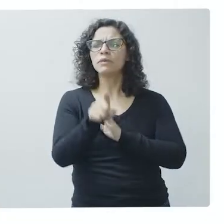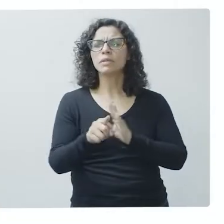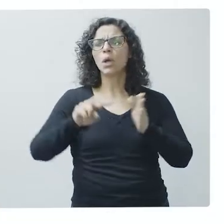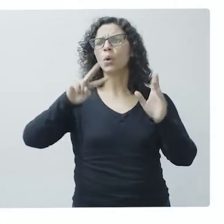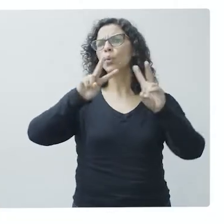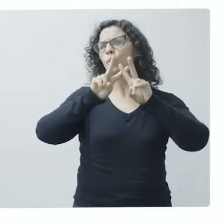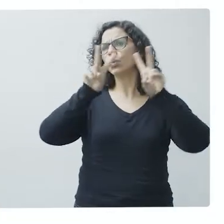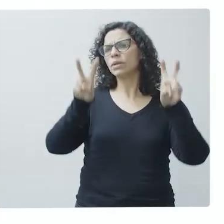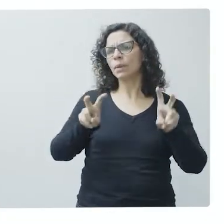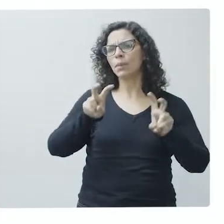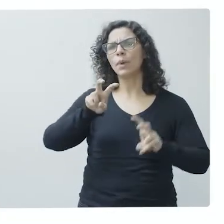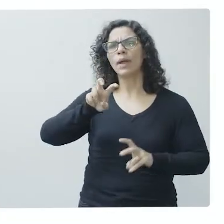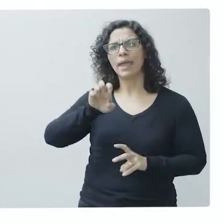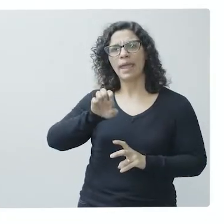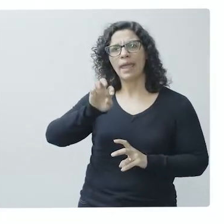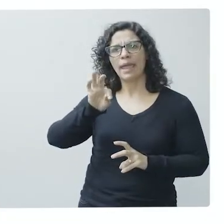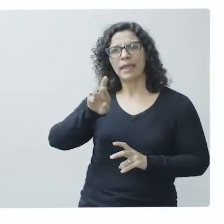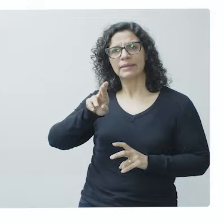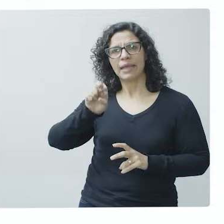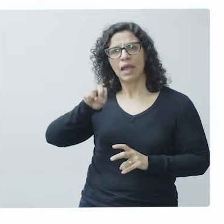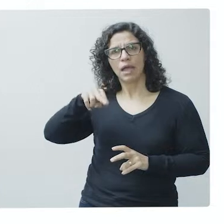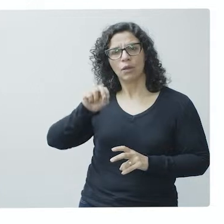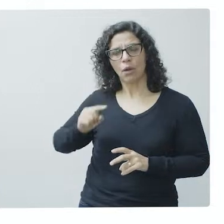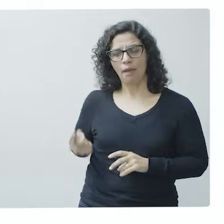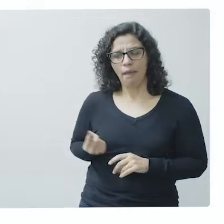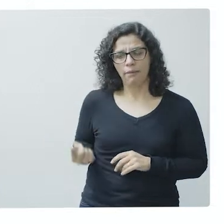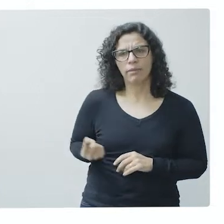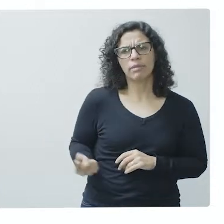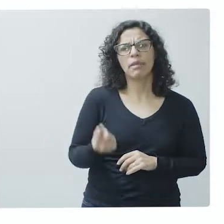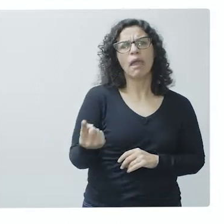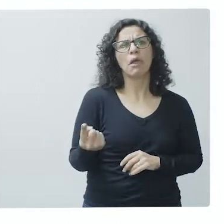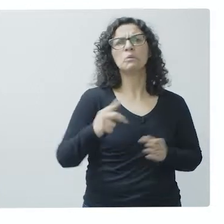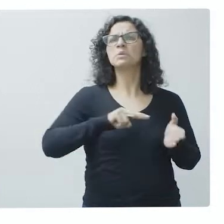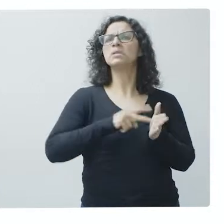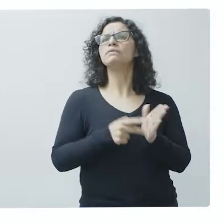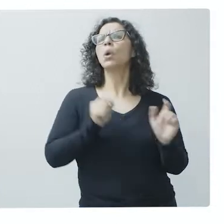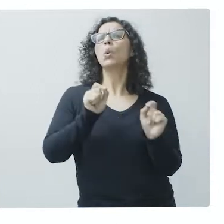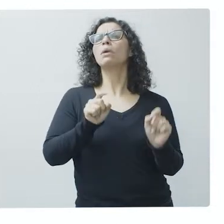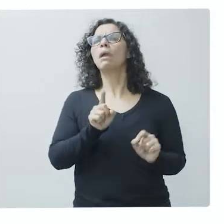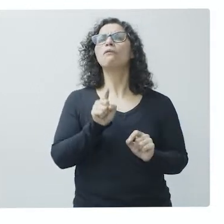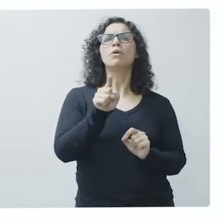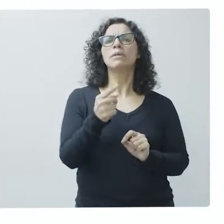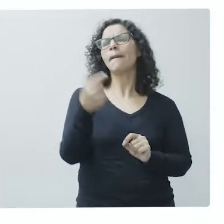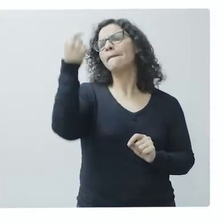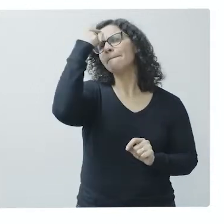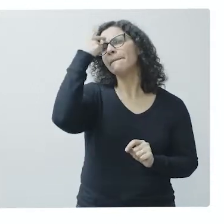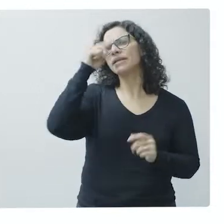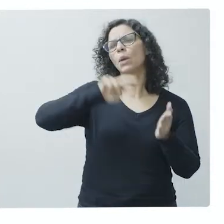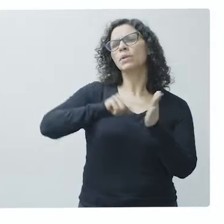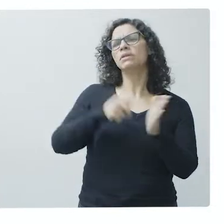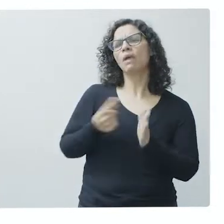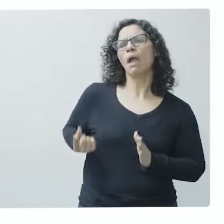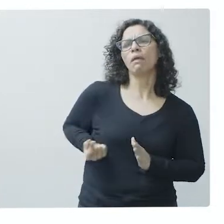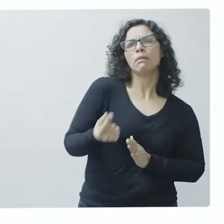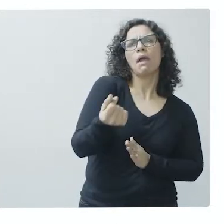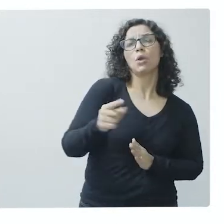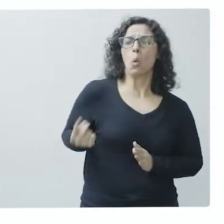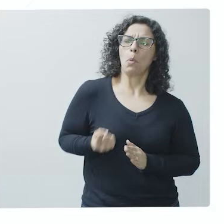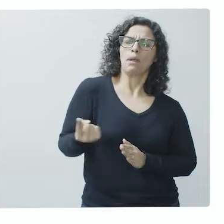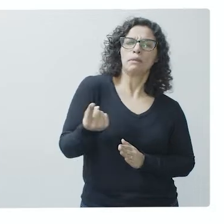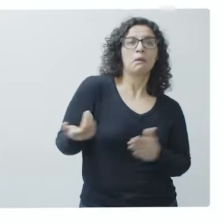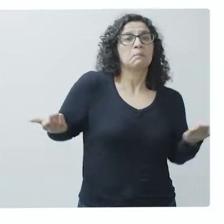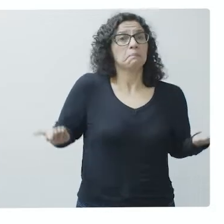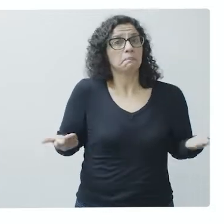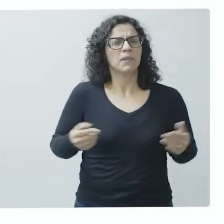o termo eterno, a palavra eterno, significa o que para